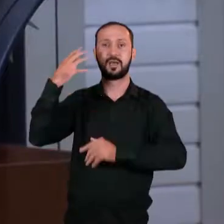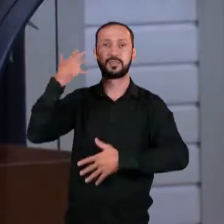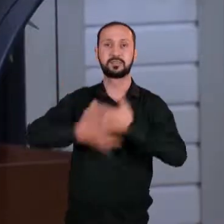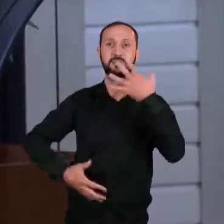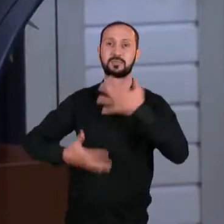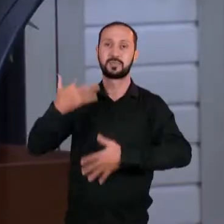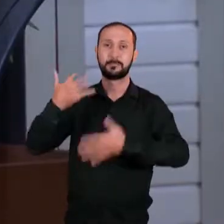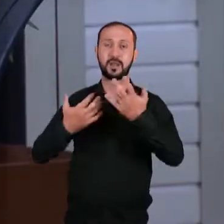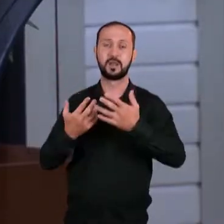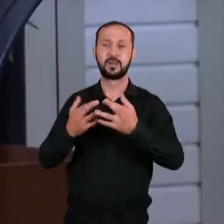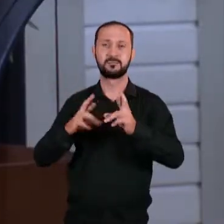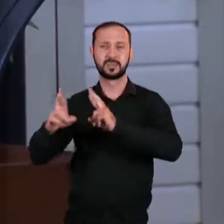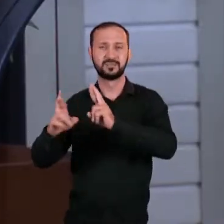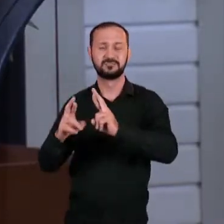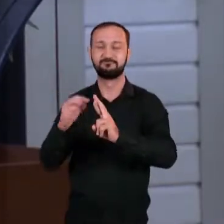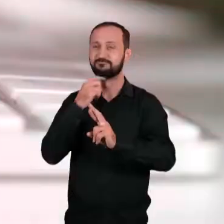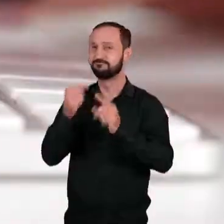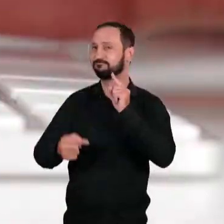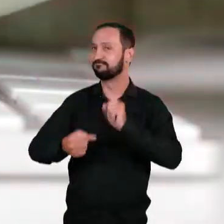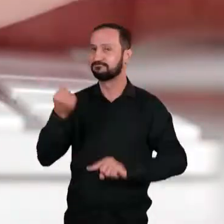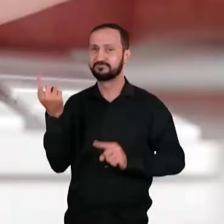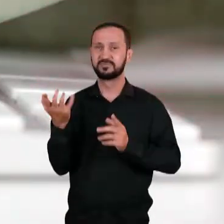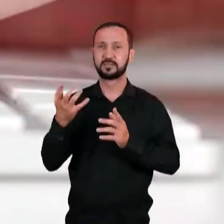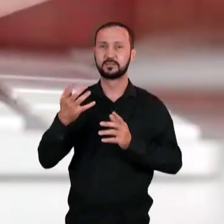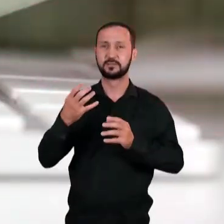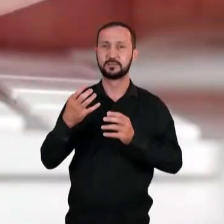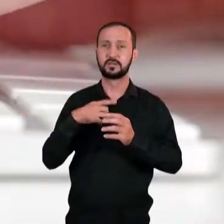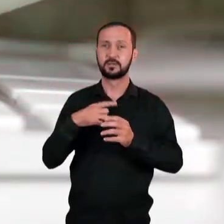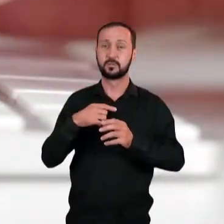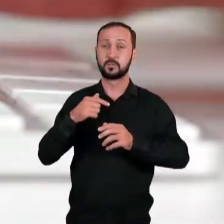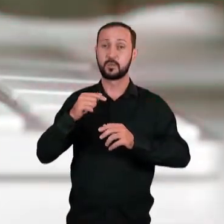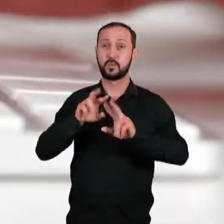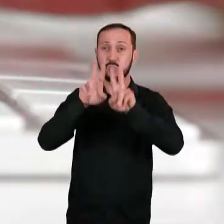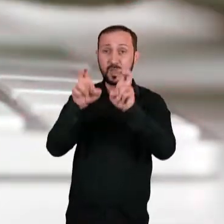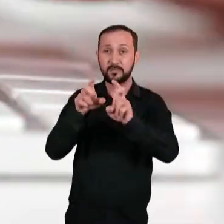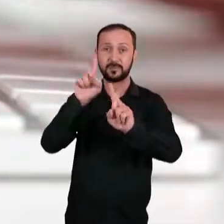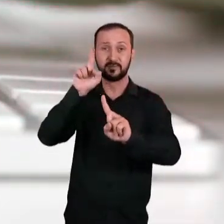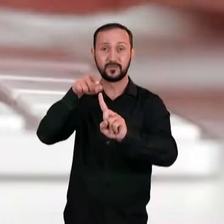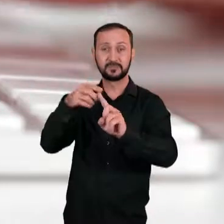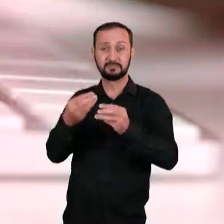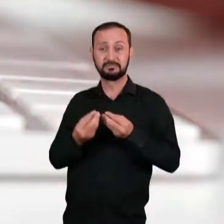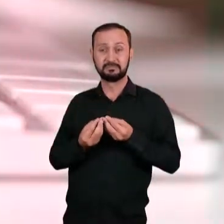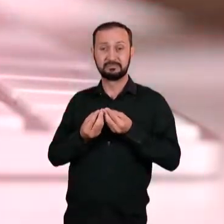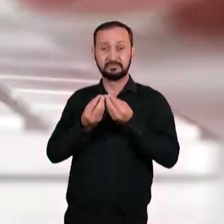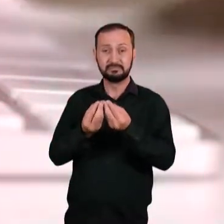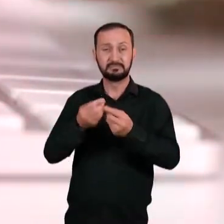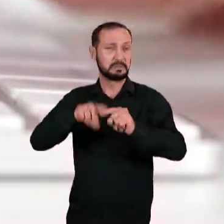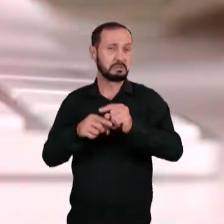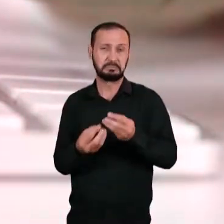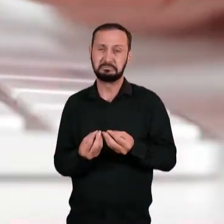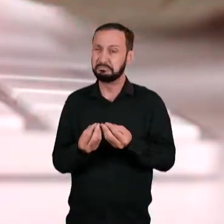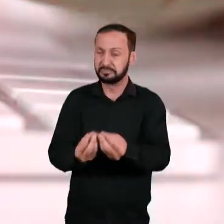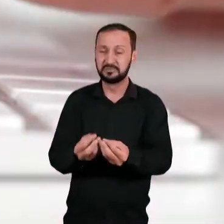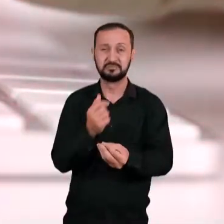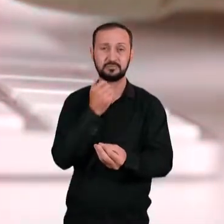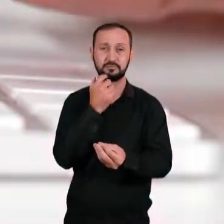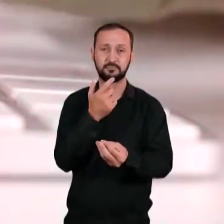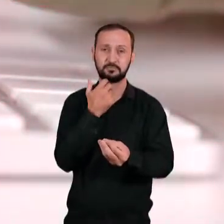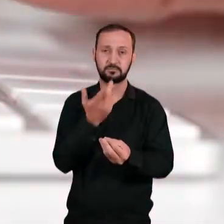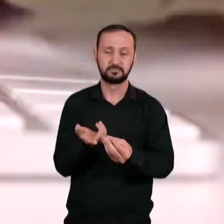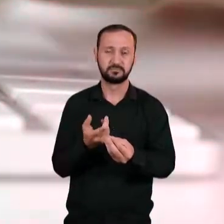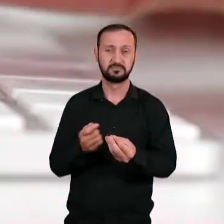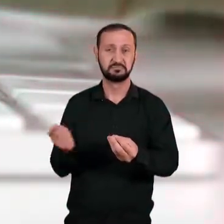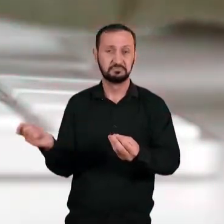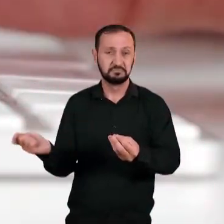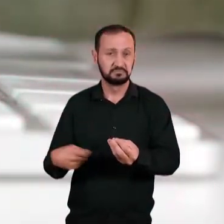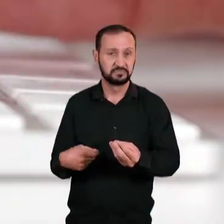relações interpessoais no trabalho, prejudica, às vezes, a entrega mesmo do trabalho, o que ele deveria cumprir, as atividades, começa ele ficar